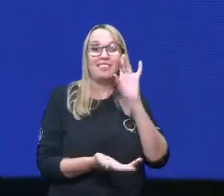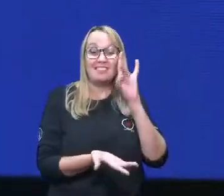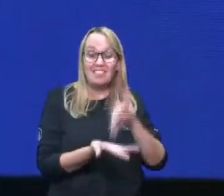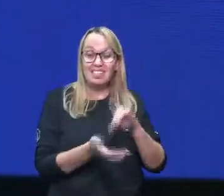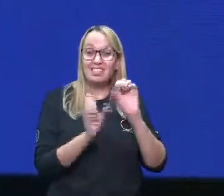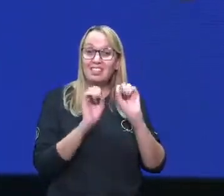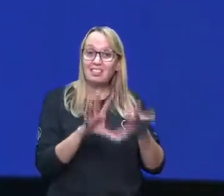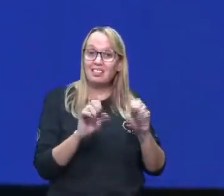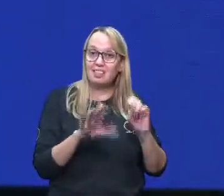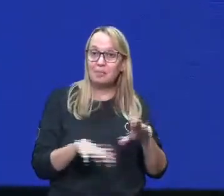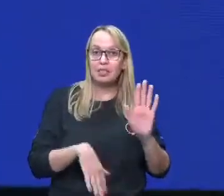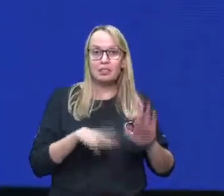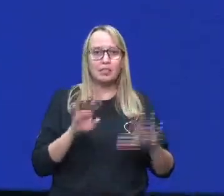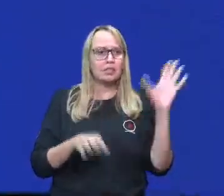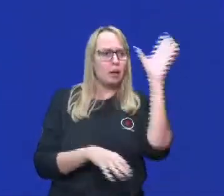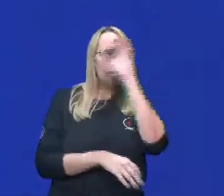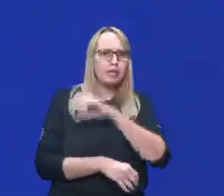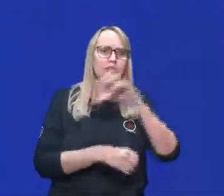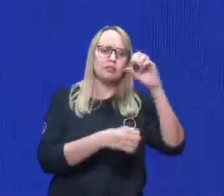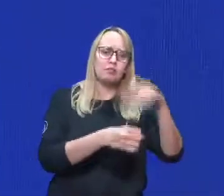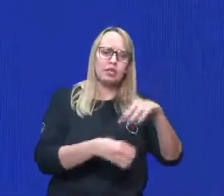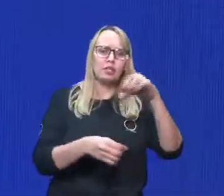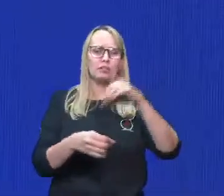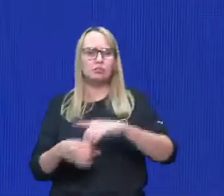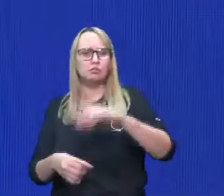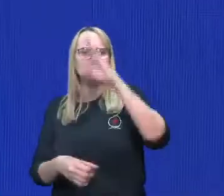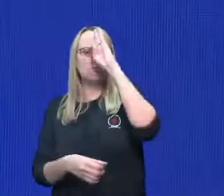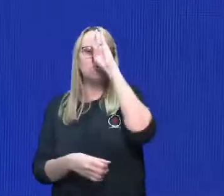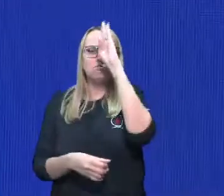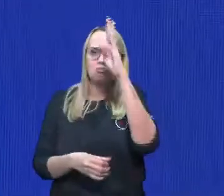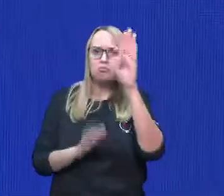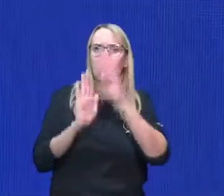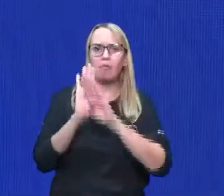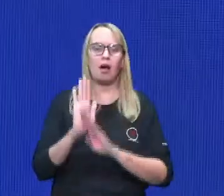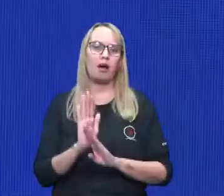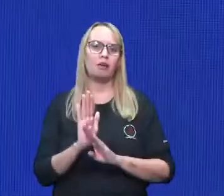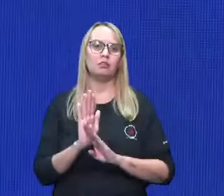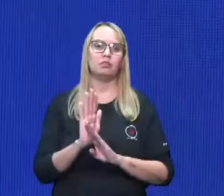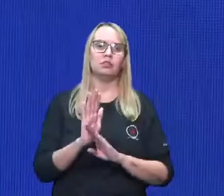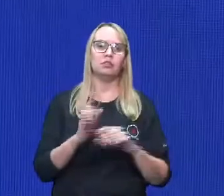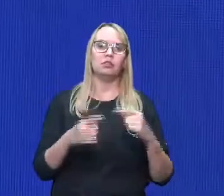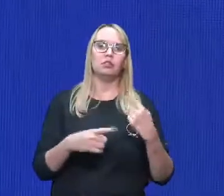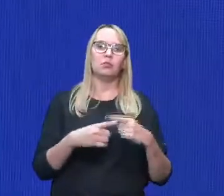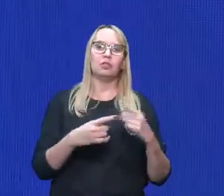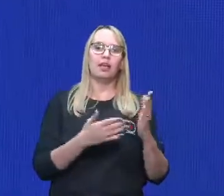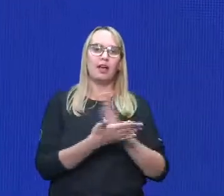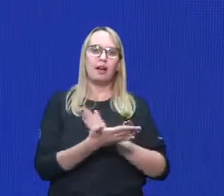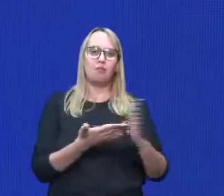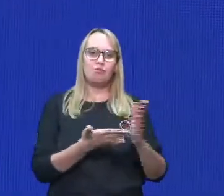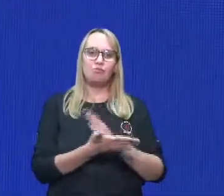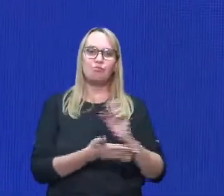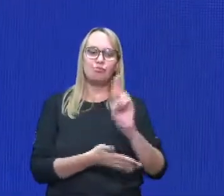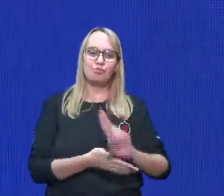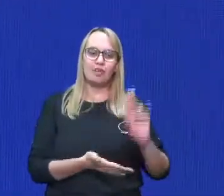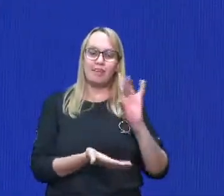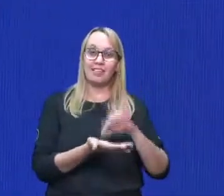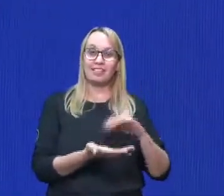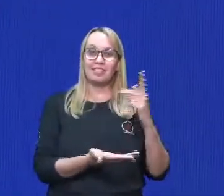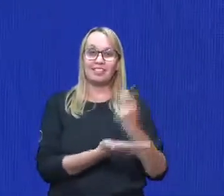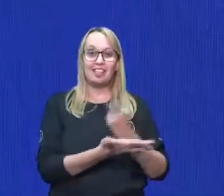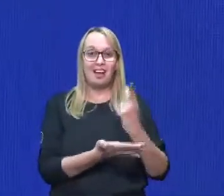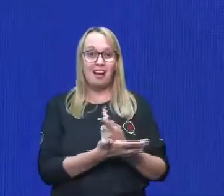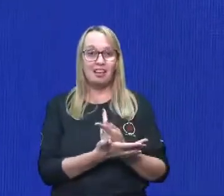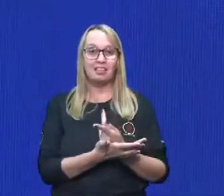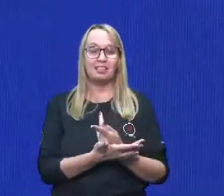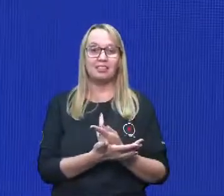hora que a gente aprende sobre oferta, sobre dízimo, sobre primícia. E porque alguns abusaram da verdade, você tem que entender que a verdade não se